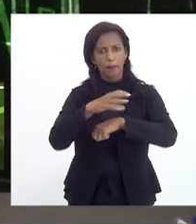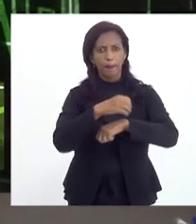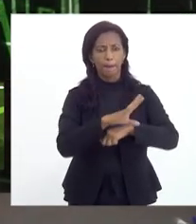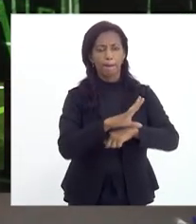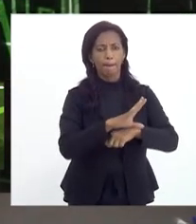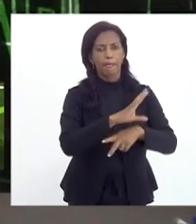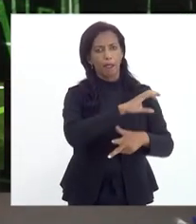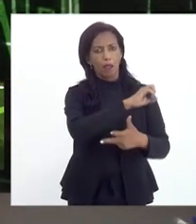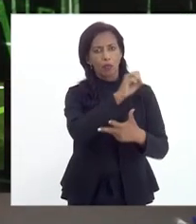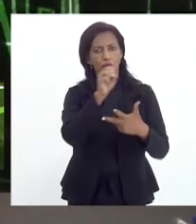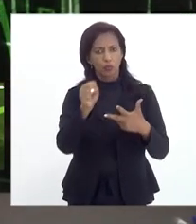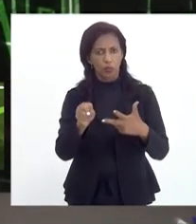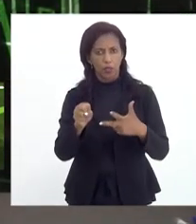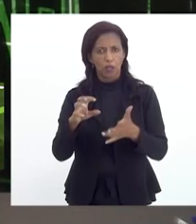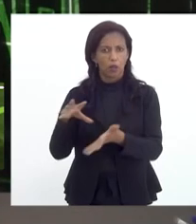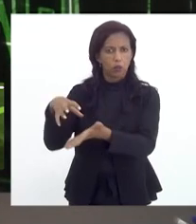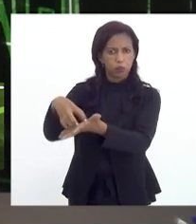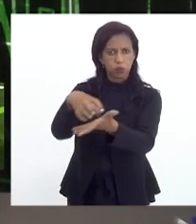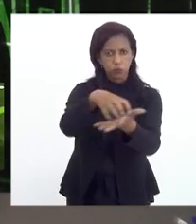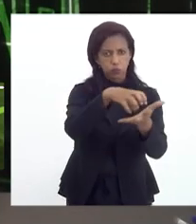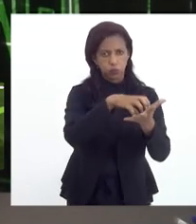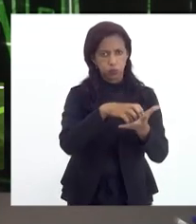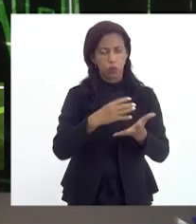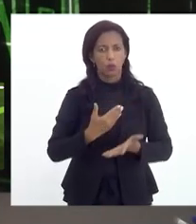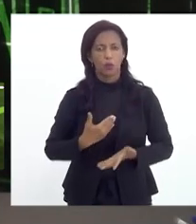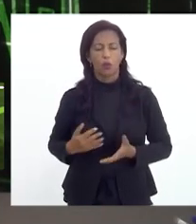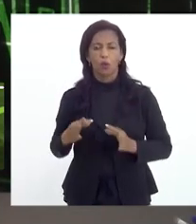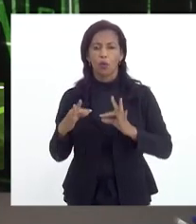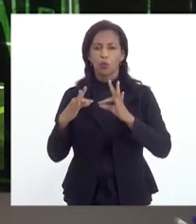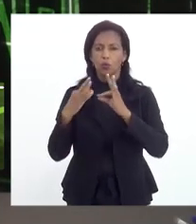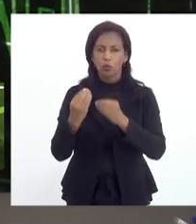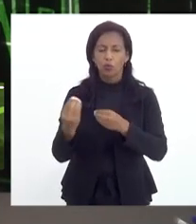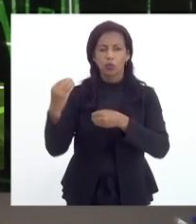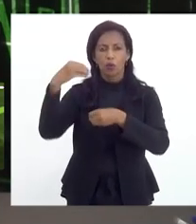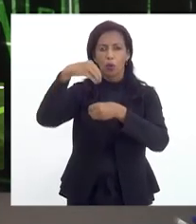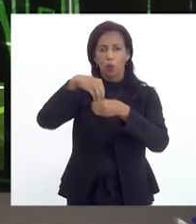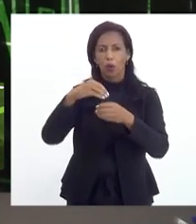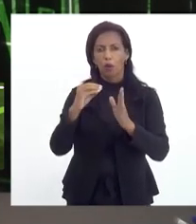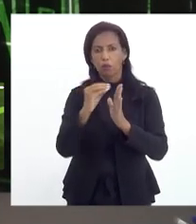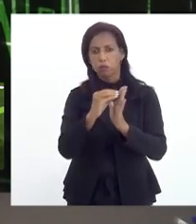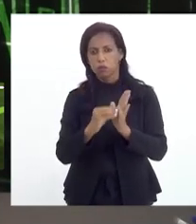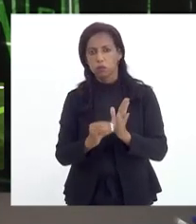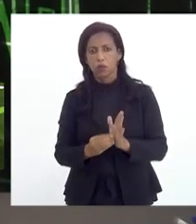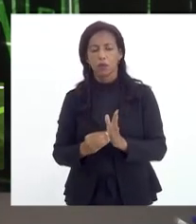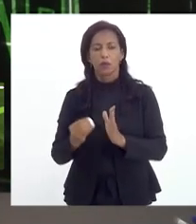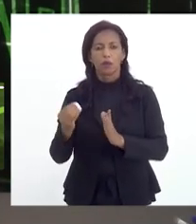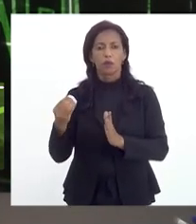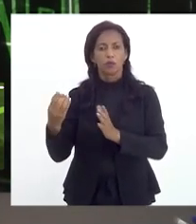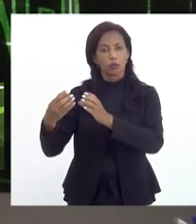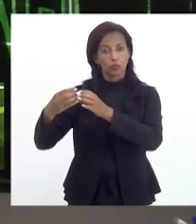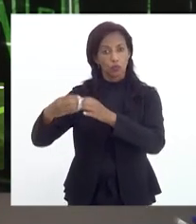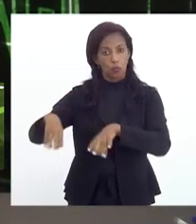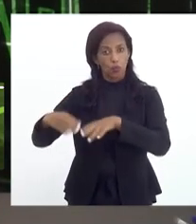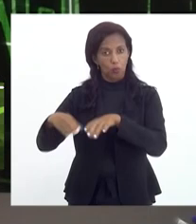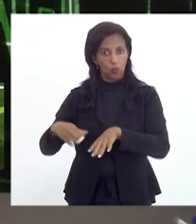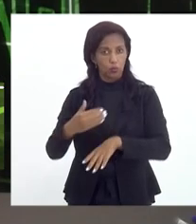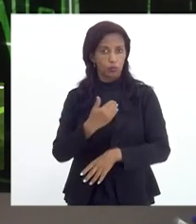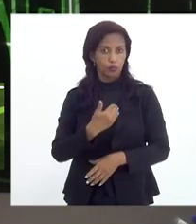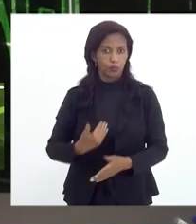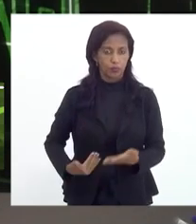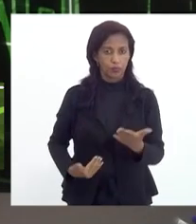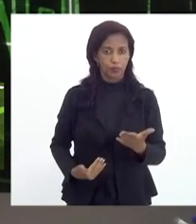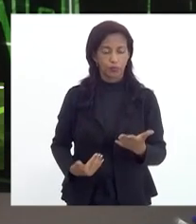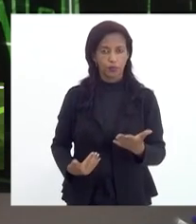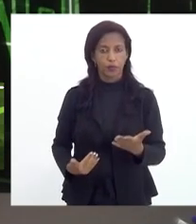Os que nos encaminharam Todas as ressalvas Foram incluídas Os concursos públicos Está certo Para